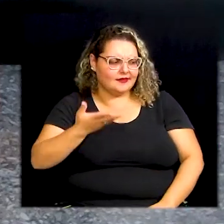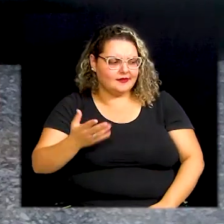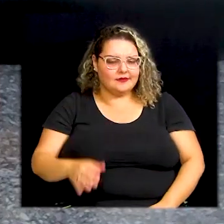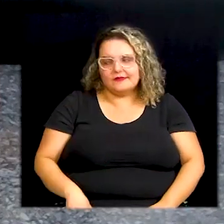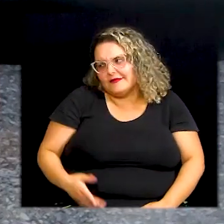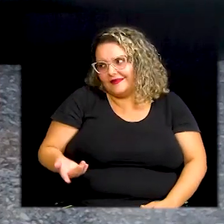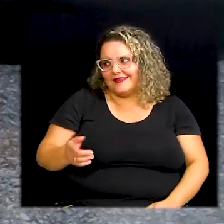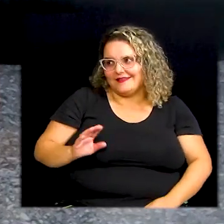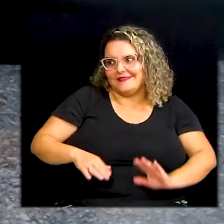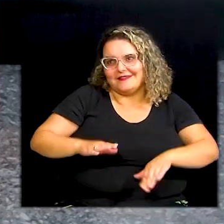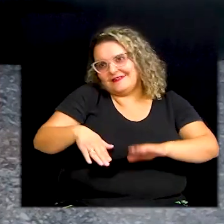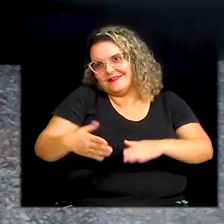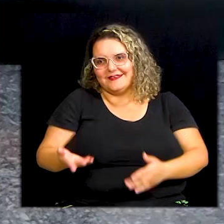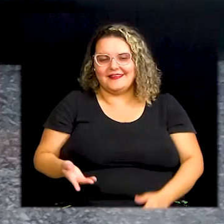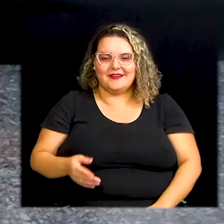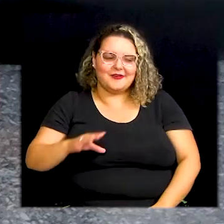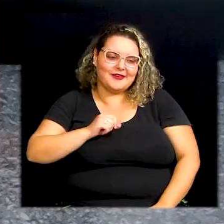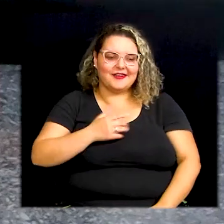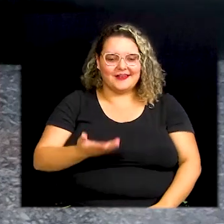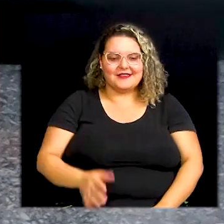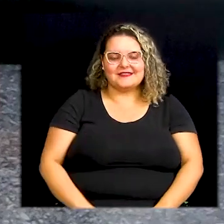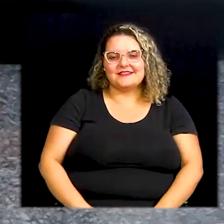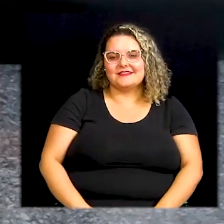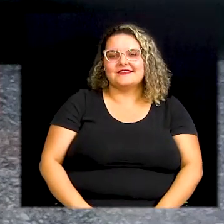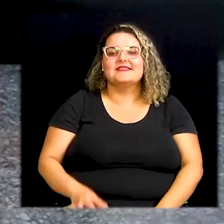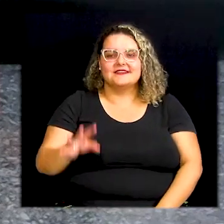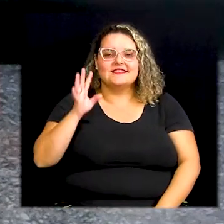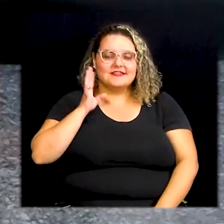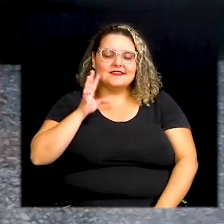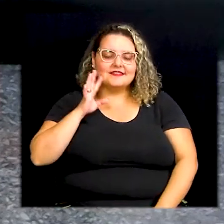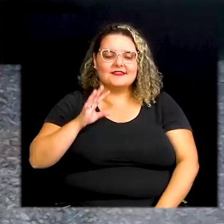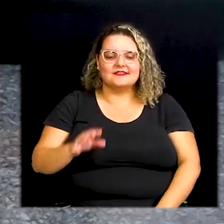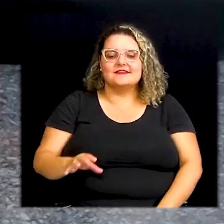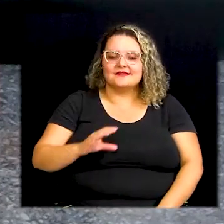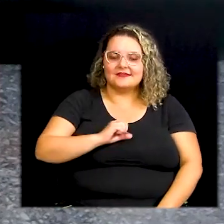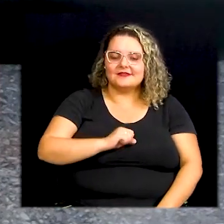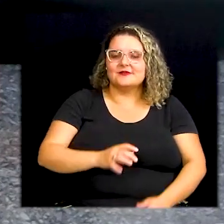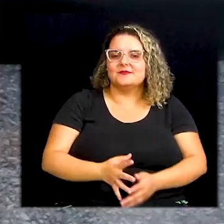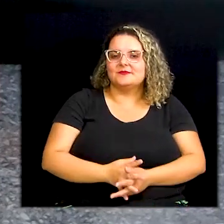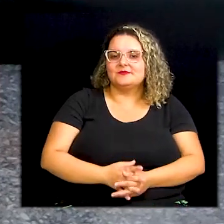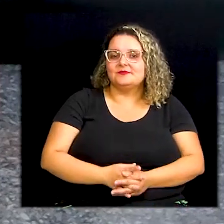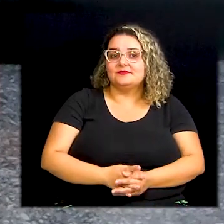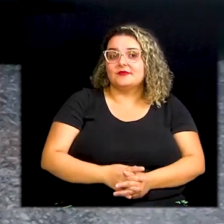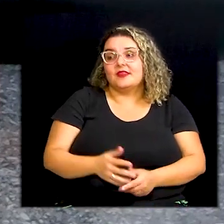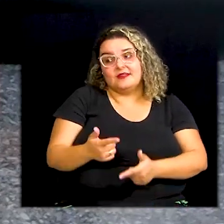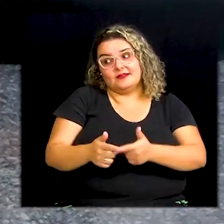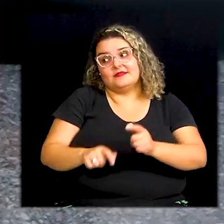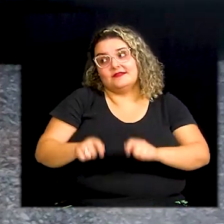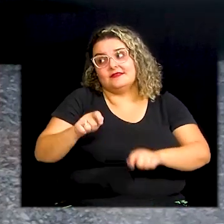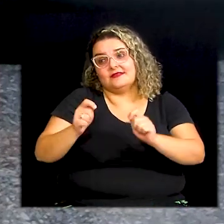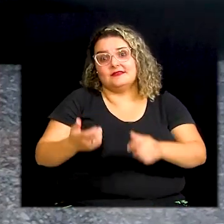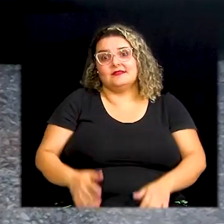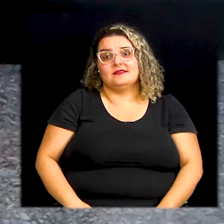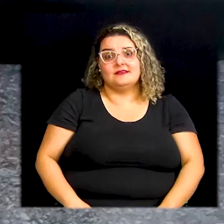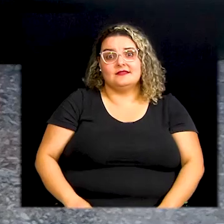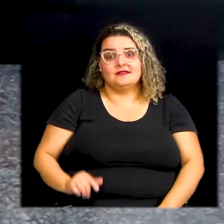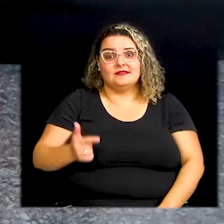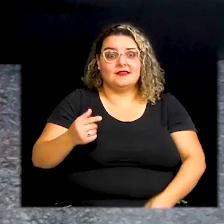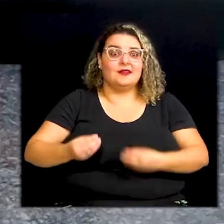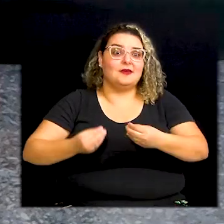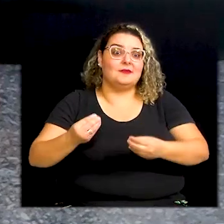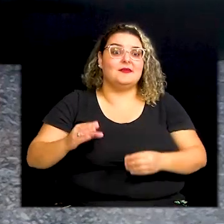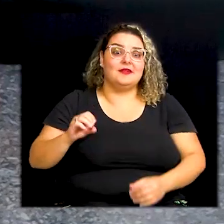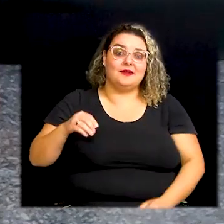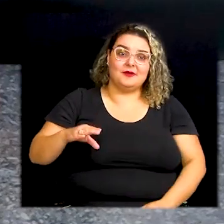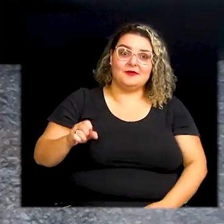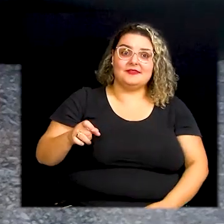falando, nossa, eu curti a música. Lógico, mas é bem legal, uma coisa que eu gosto bastante. O problema da bateria é que não dá pra tocar na concentração, né,